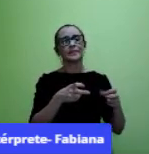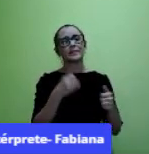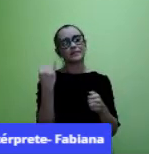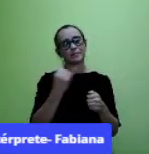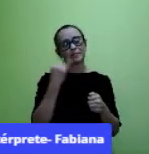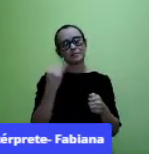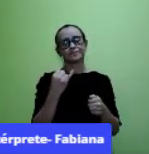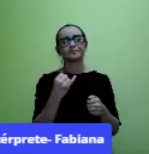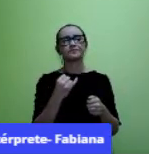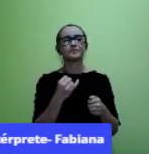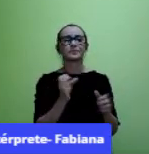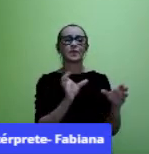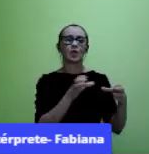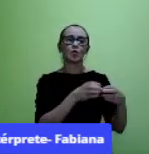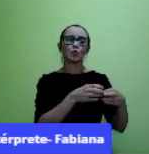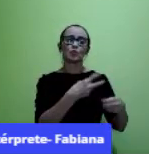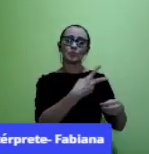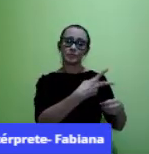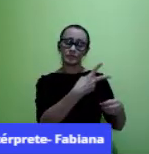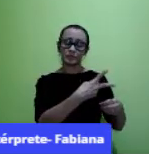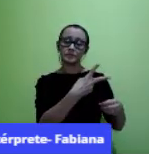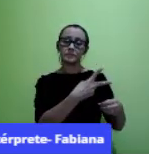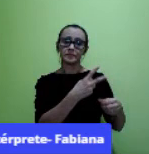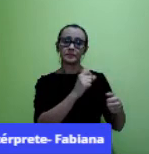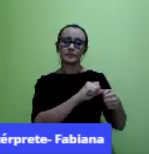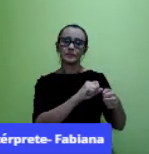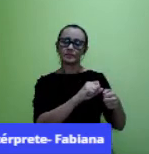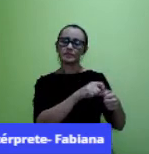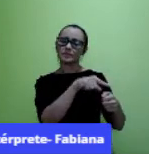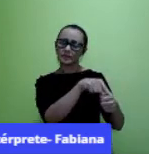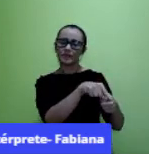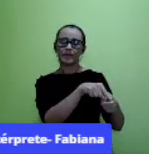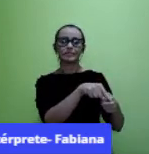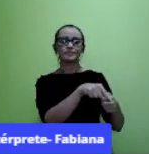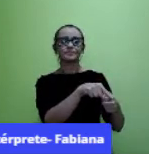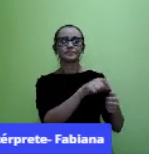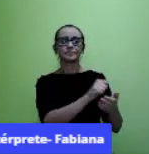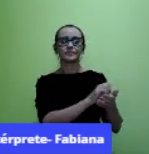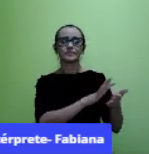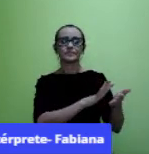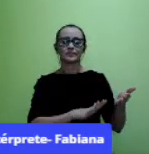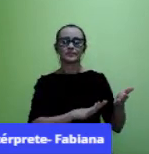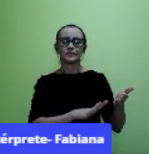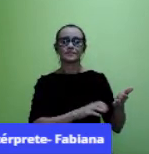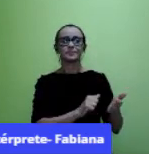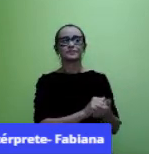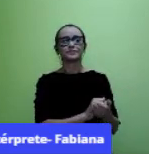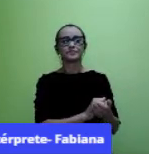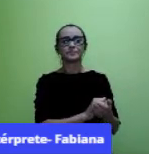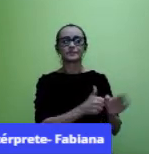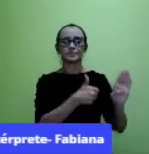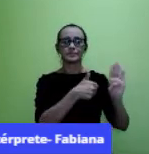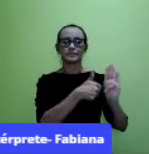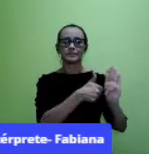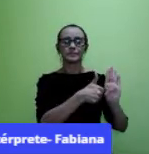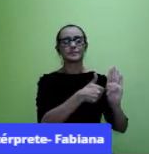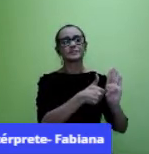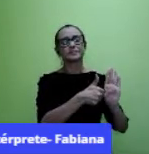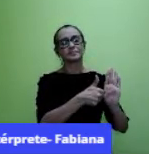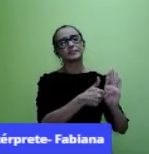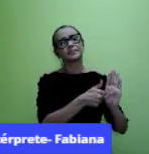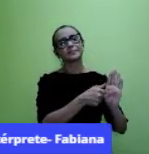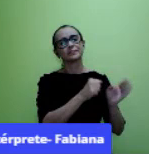trabalhei no grupo 2, por exemplo, uma atividade. Trabalhei no primeiro bimestre com o grupo 2, uma